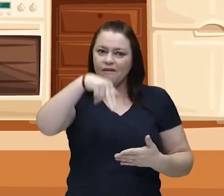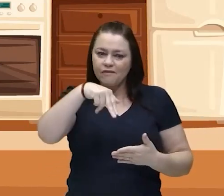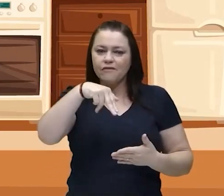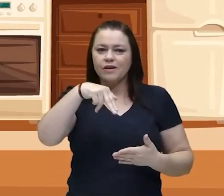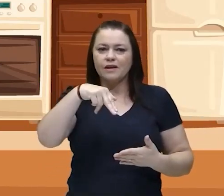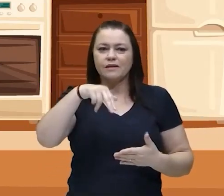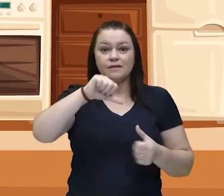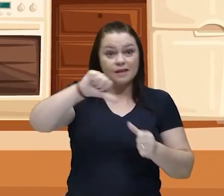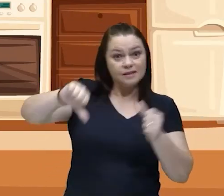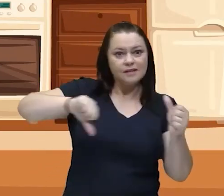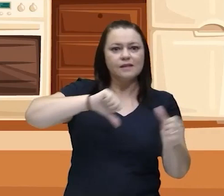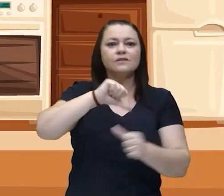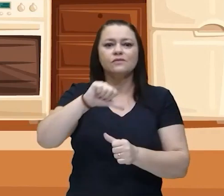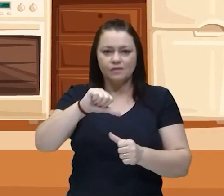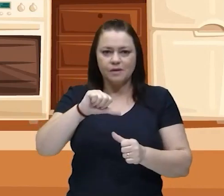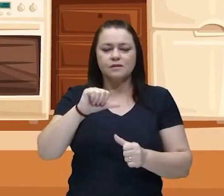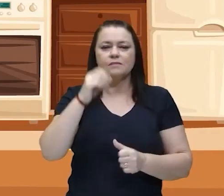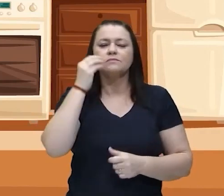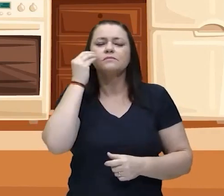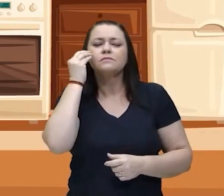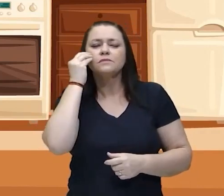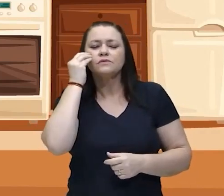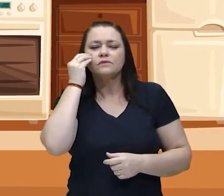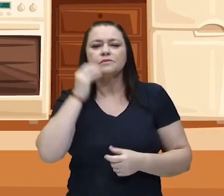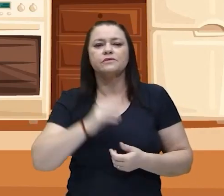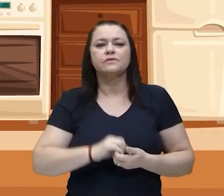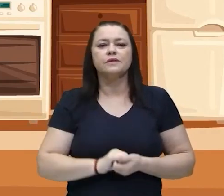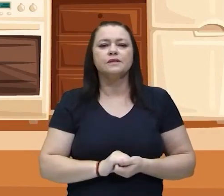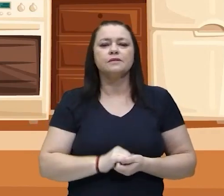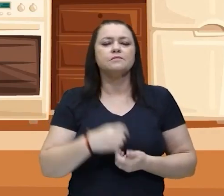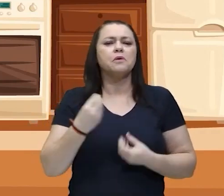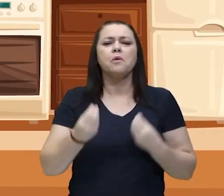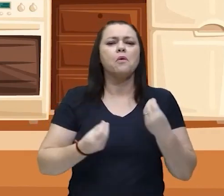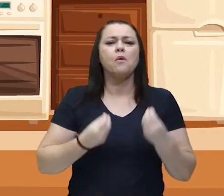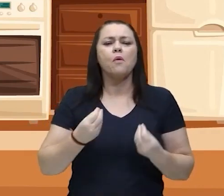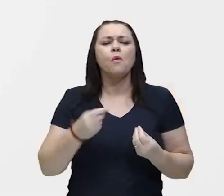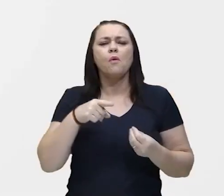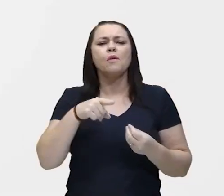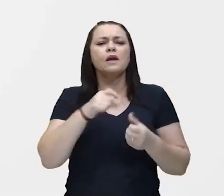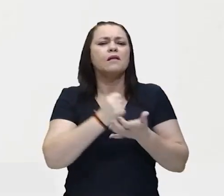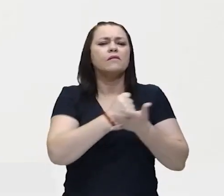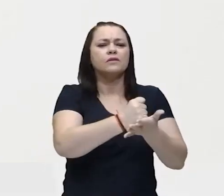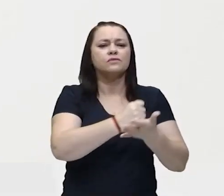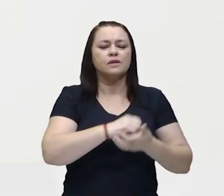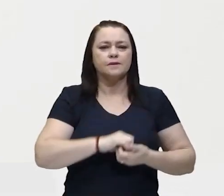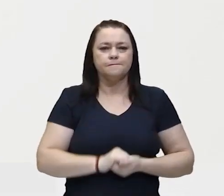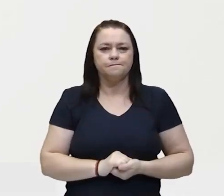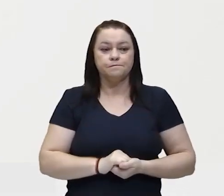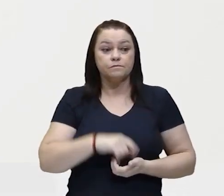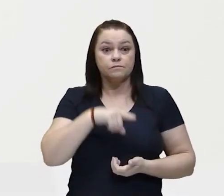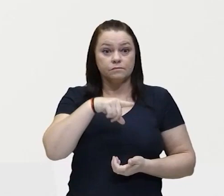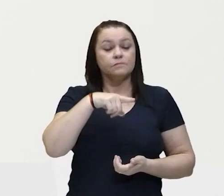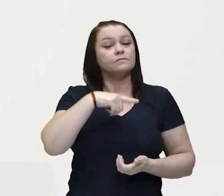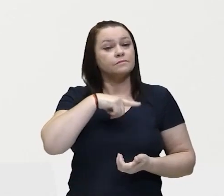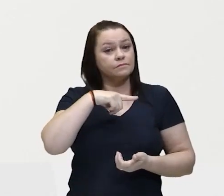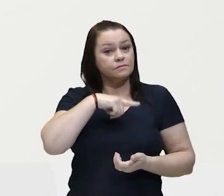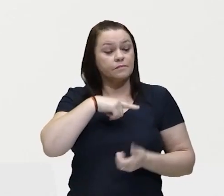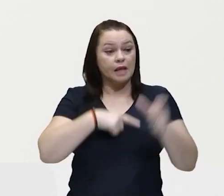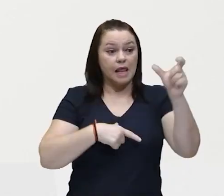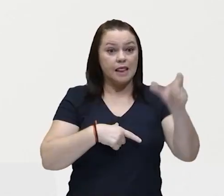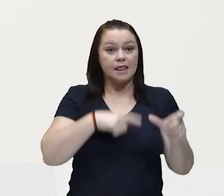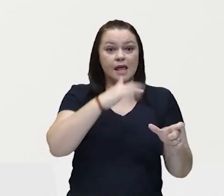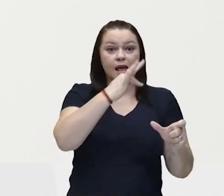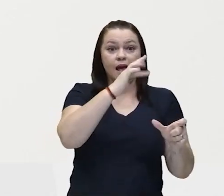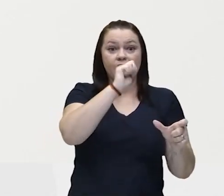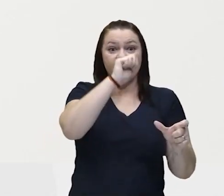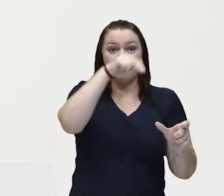grama. Então, de olho na tela, vamos ver a situação em que a Fran está encrencada nessa cozinha. Muito bem, podemos ver que a Fran está